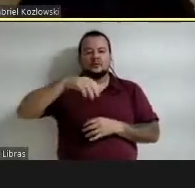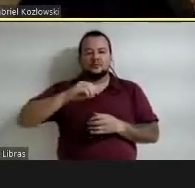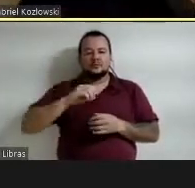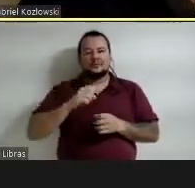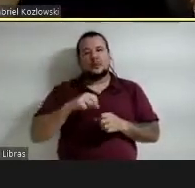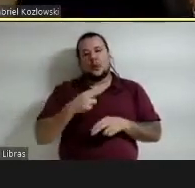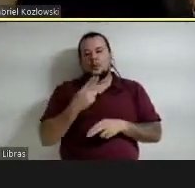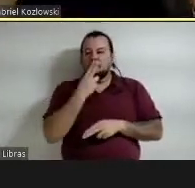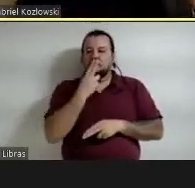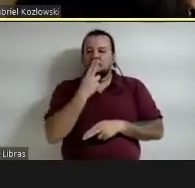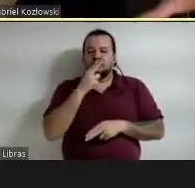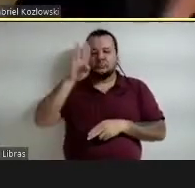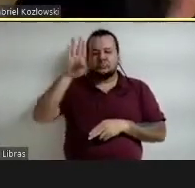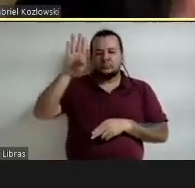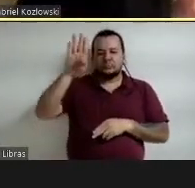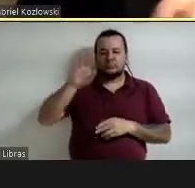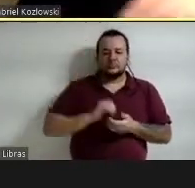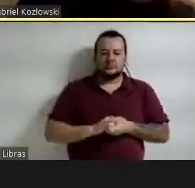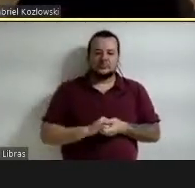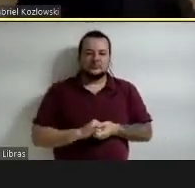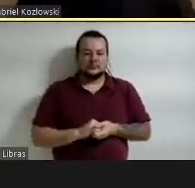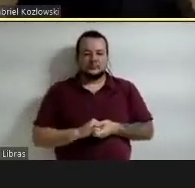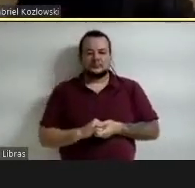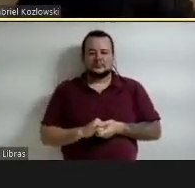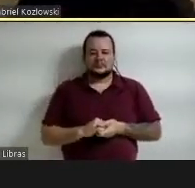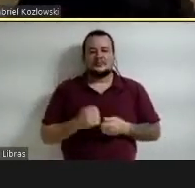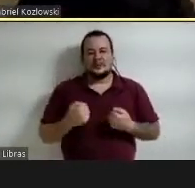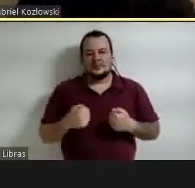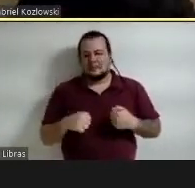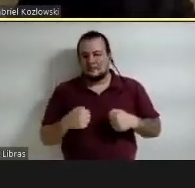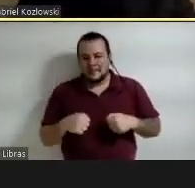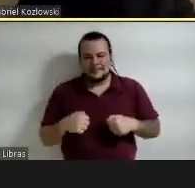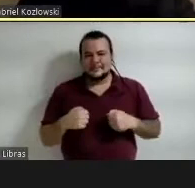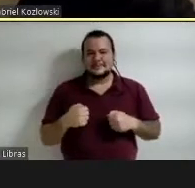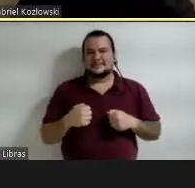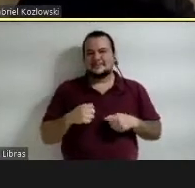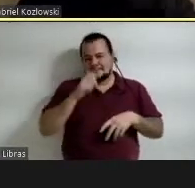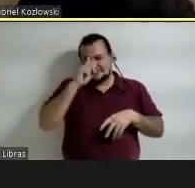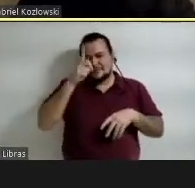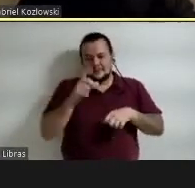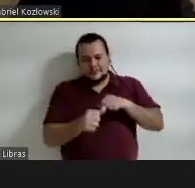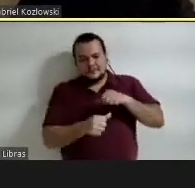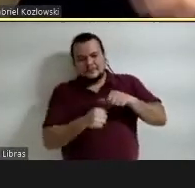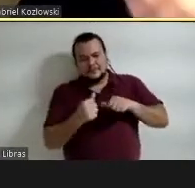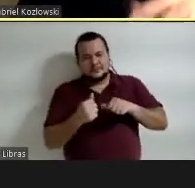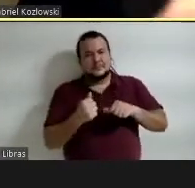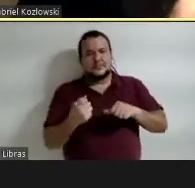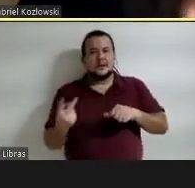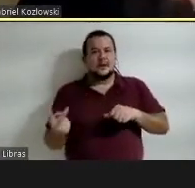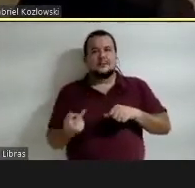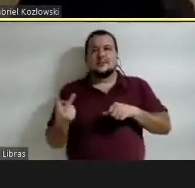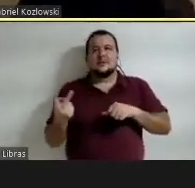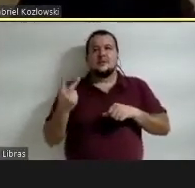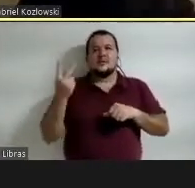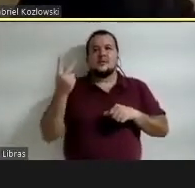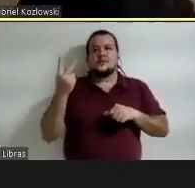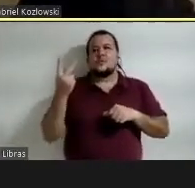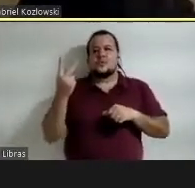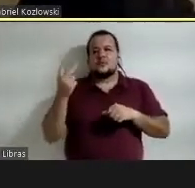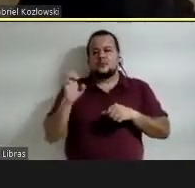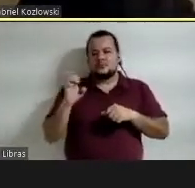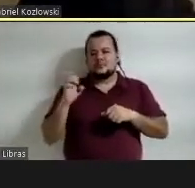Mas, assim, a necessidade de superar essa ideia ou essa imagem, sabe? Para a gente valorizar, em seu lugar,